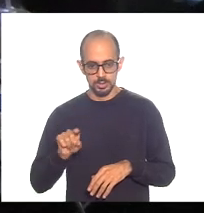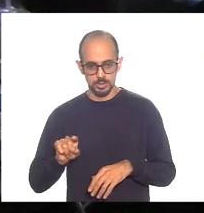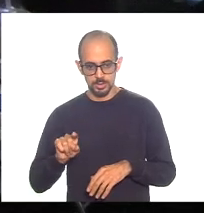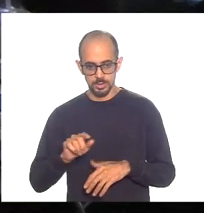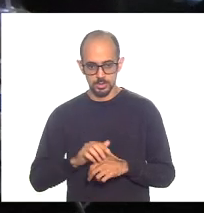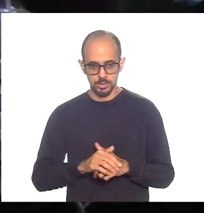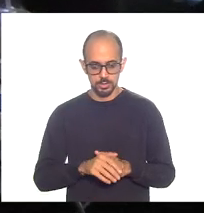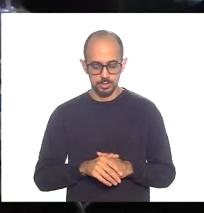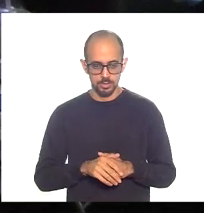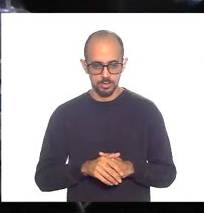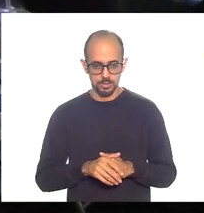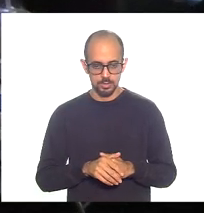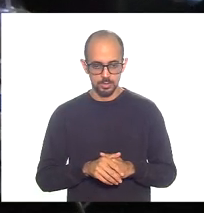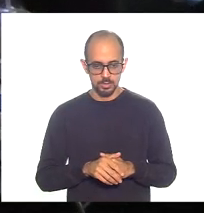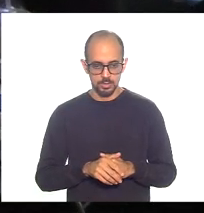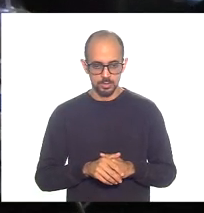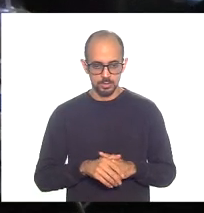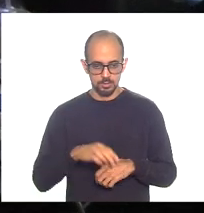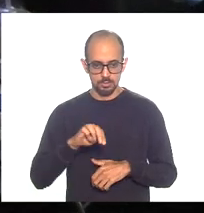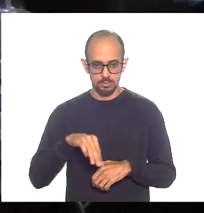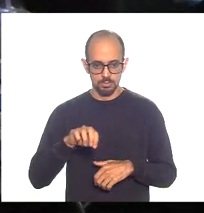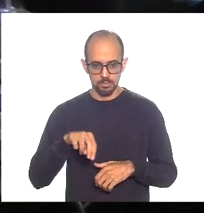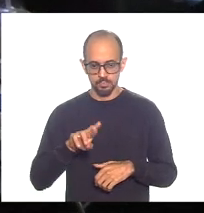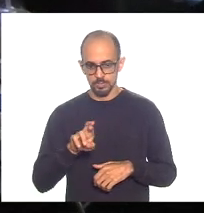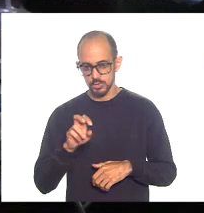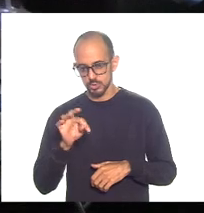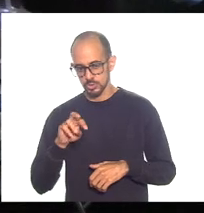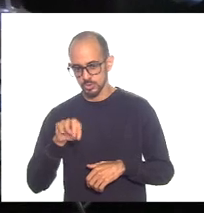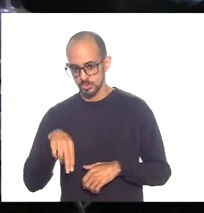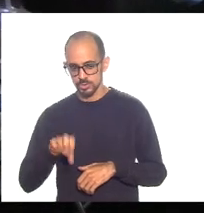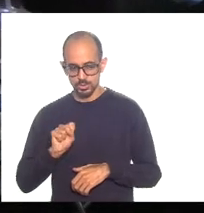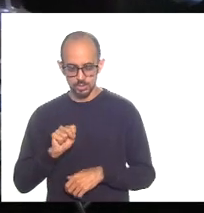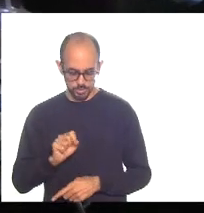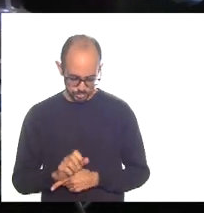pensei nisso. Deputado Luiz Martins.